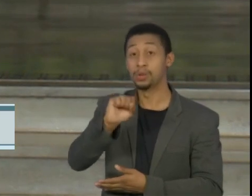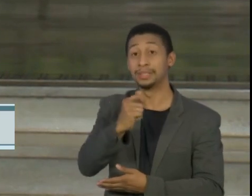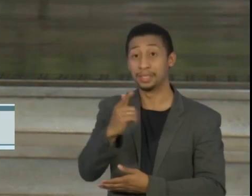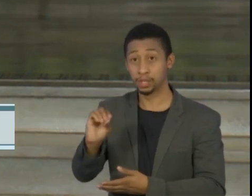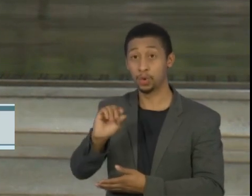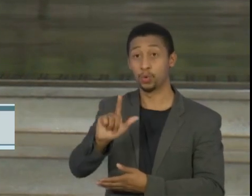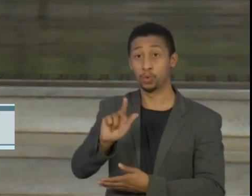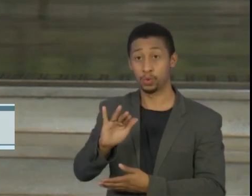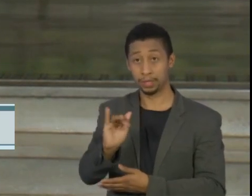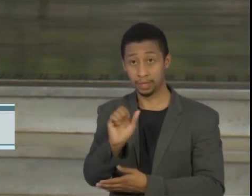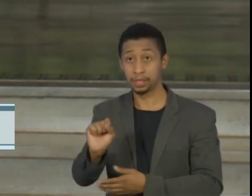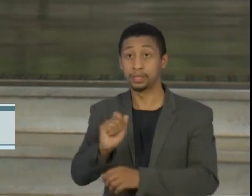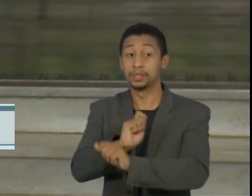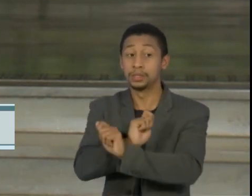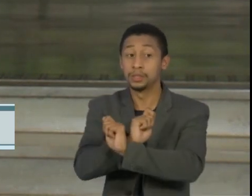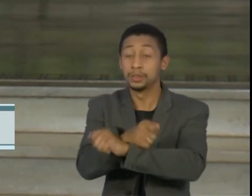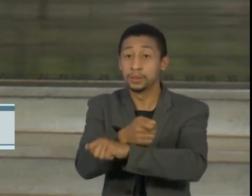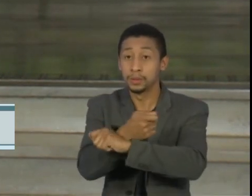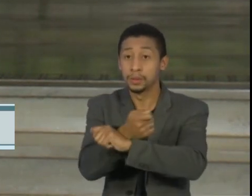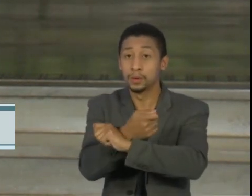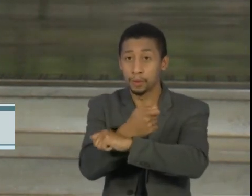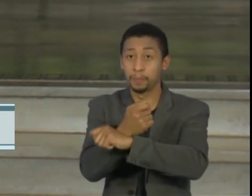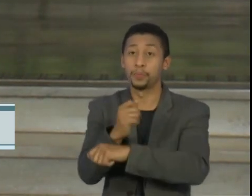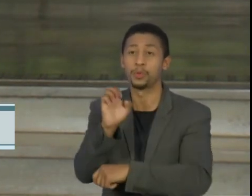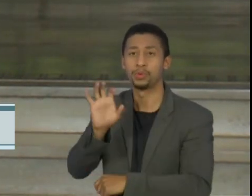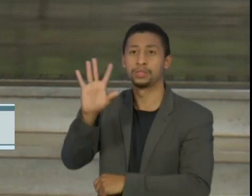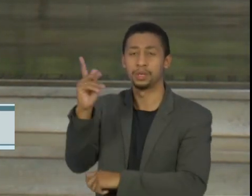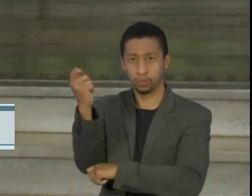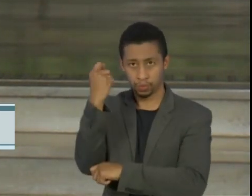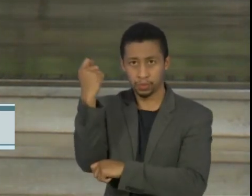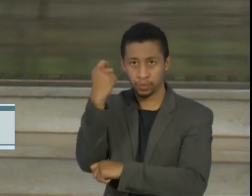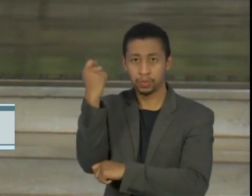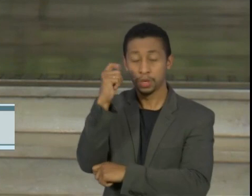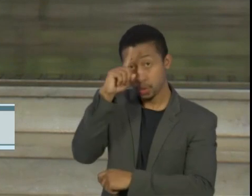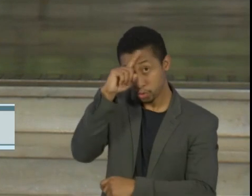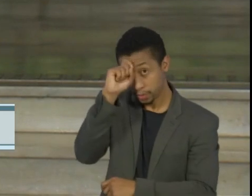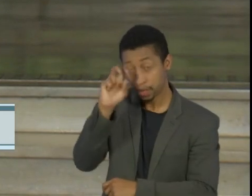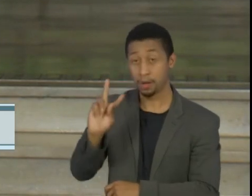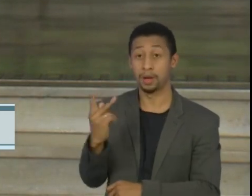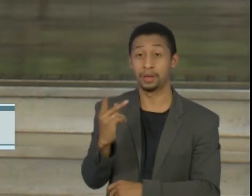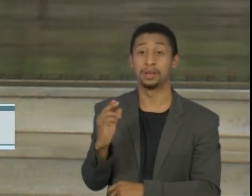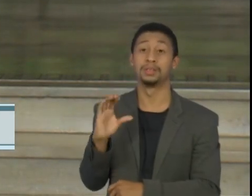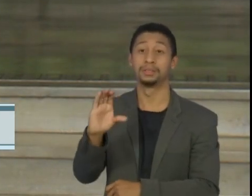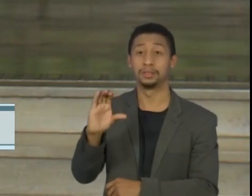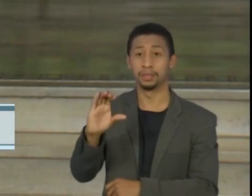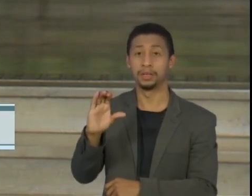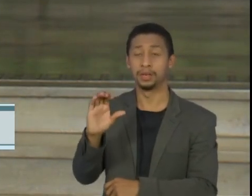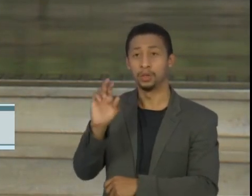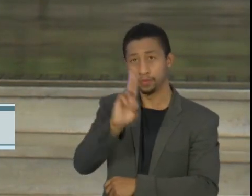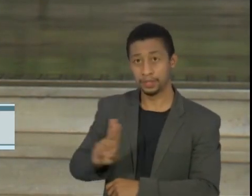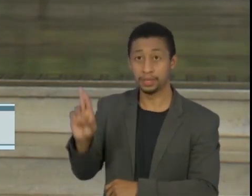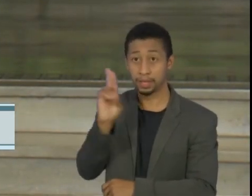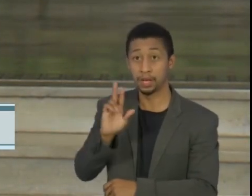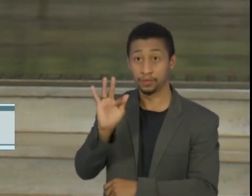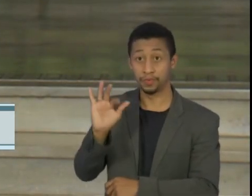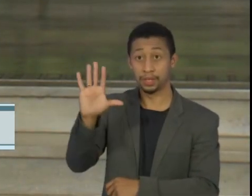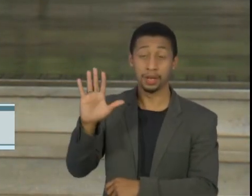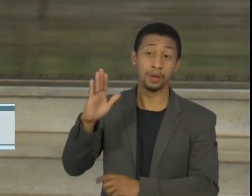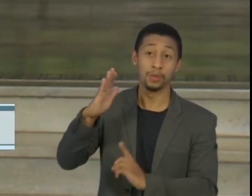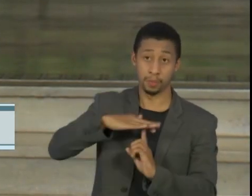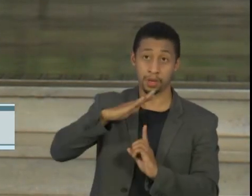Pontifícia Universidade Católica do Estado do Rio Grande do Sul, e o Hospital das Clínicas da Universidade Federal do